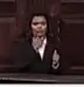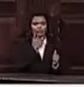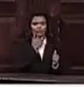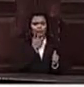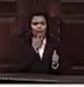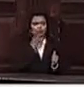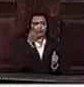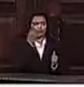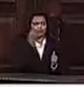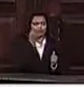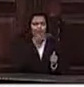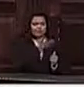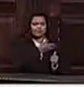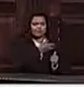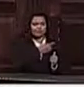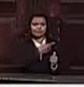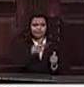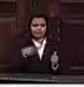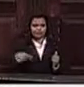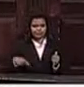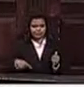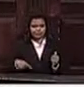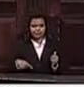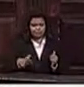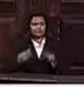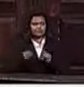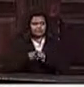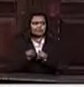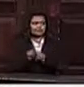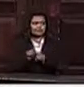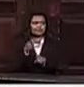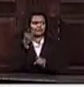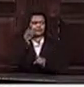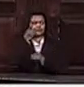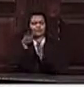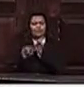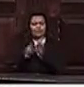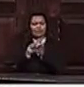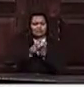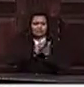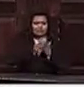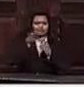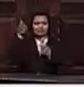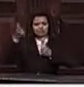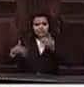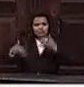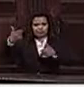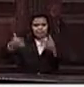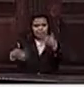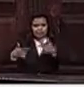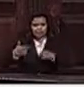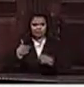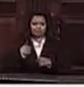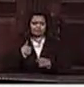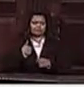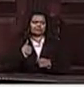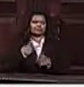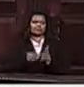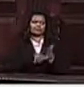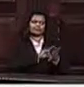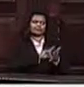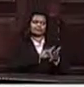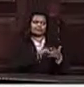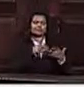companheiros que me antecederam nessa tribuna, saudar de um modo muito especial e fraterno o nosso querido deputado federal